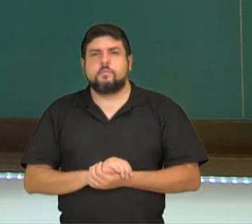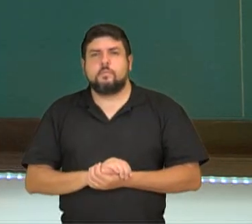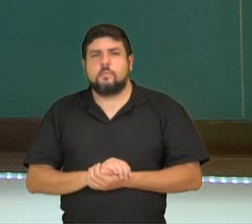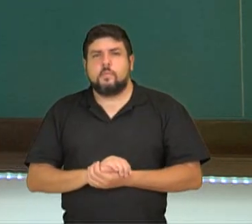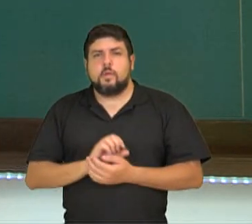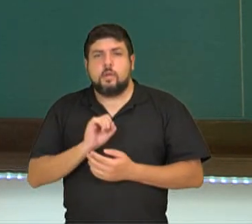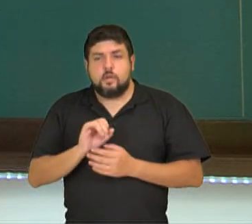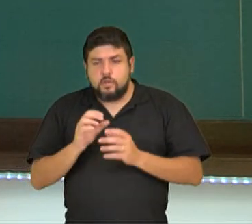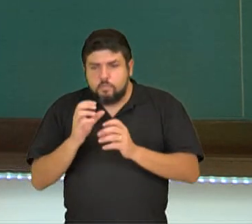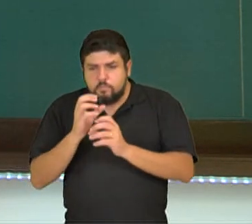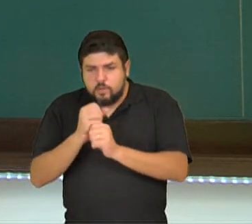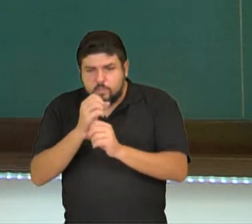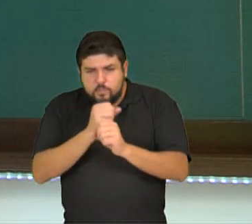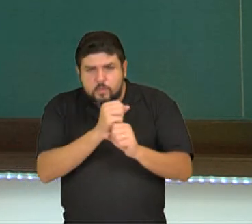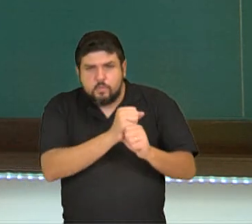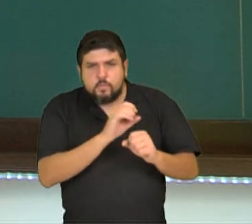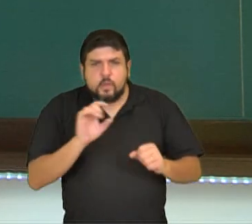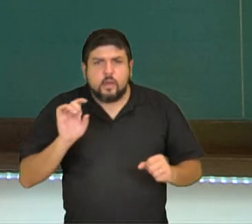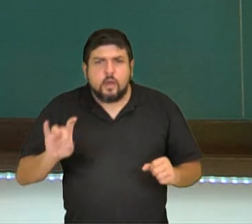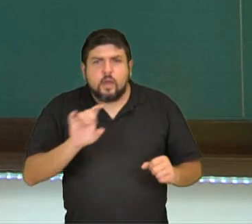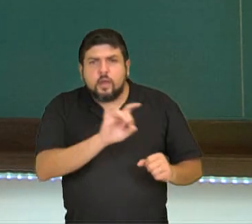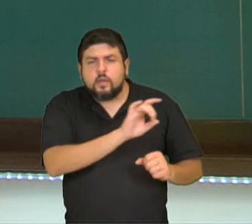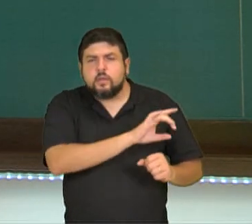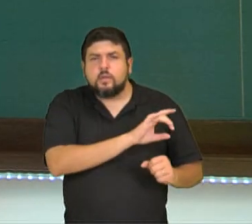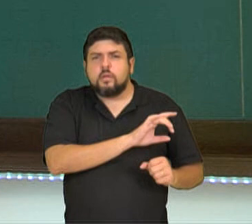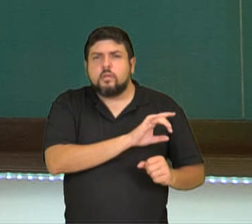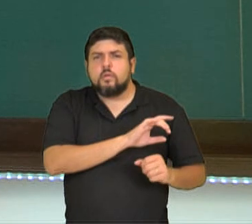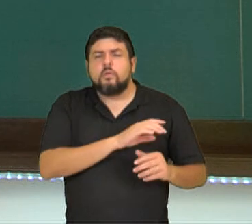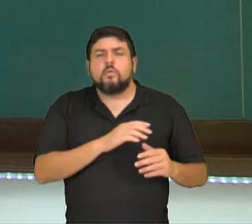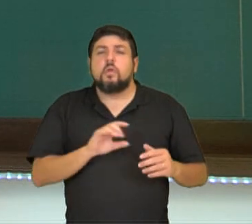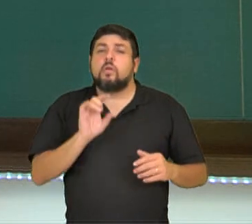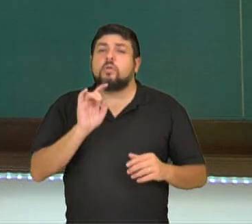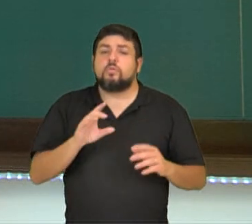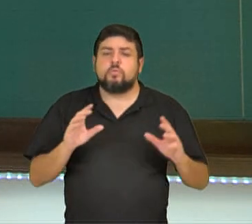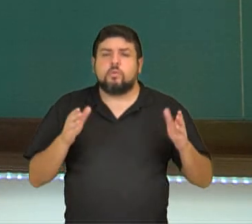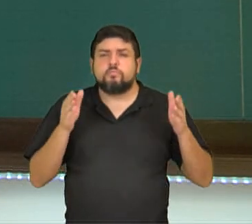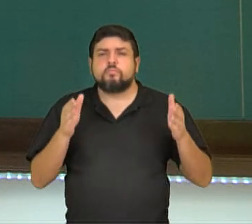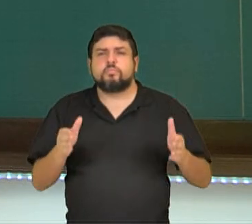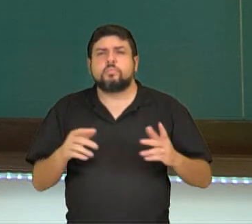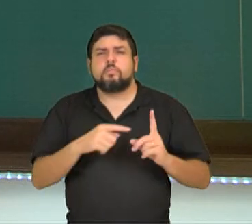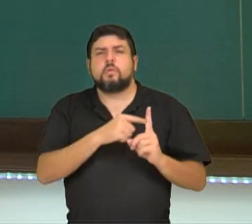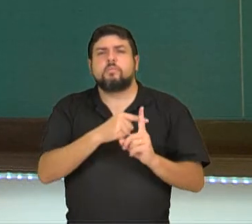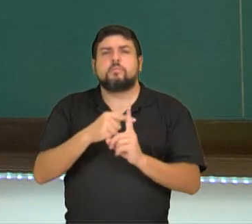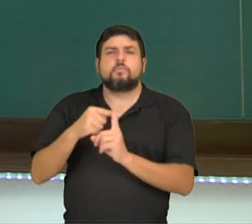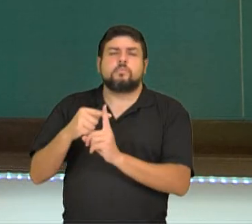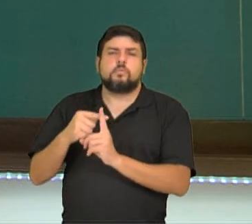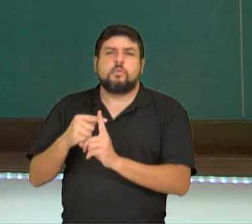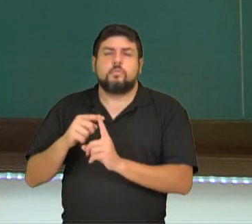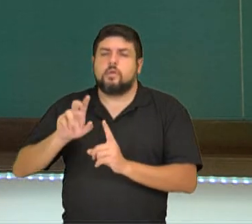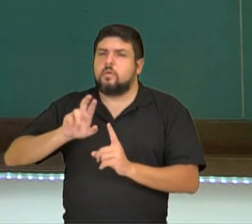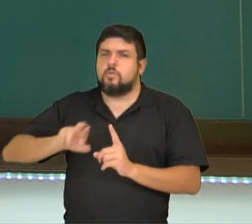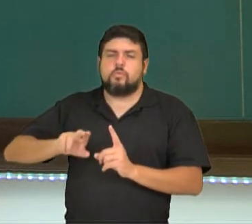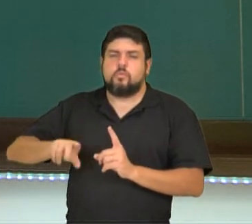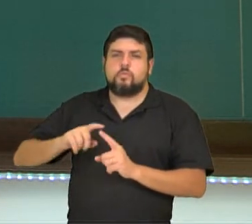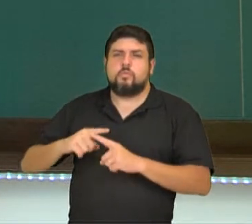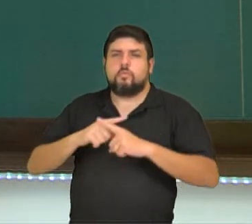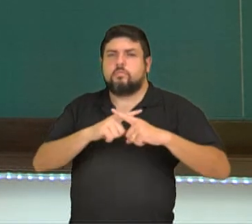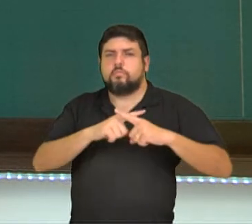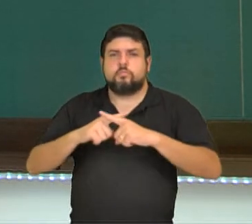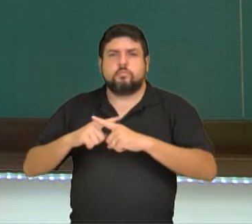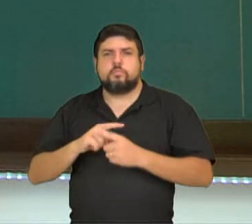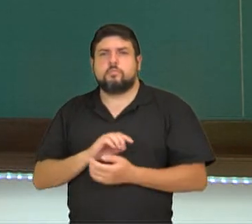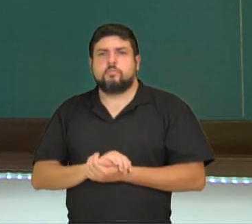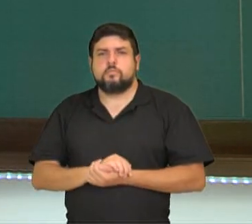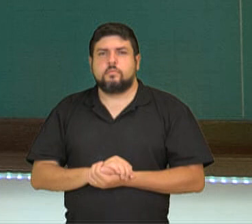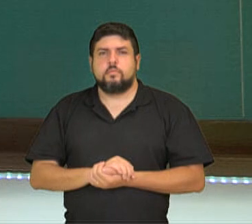os pedacinhos e somasse, não ia virar um produto, ia ser apenas uma soma, ok? Então, às vezes, você não pode calcular